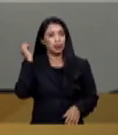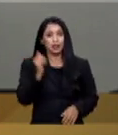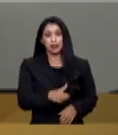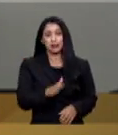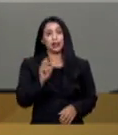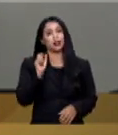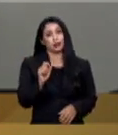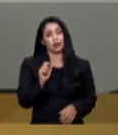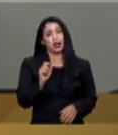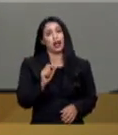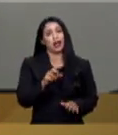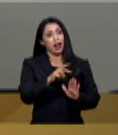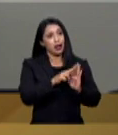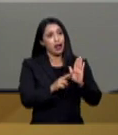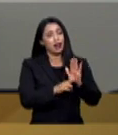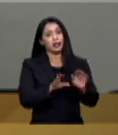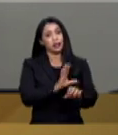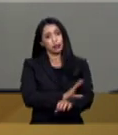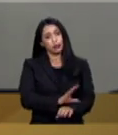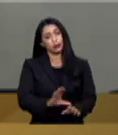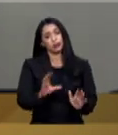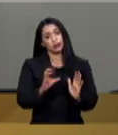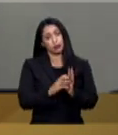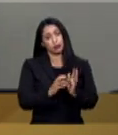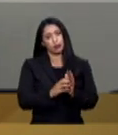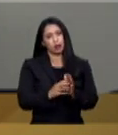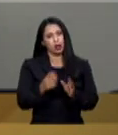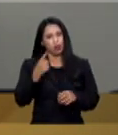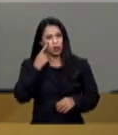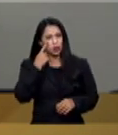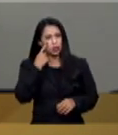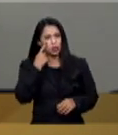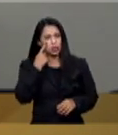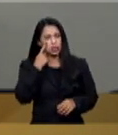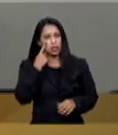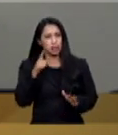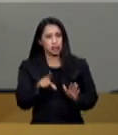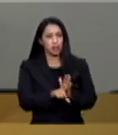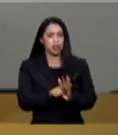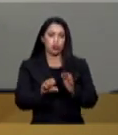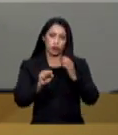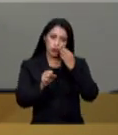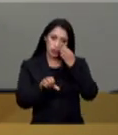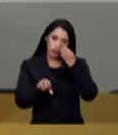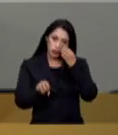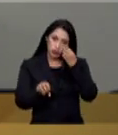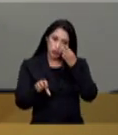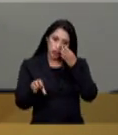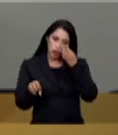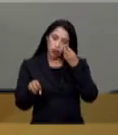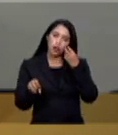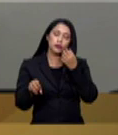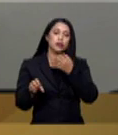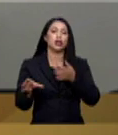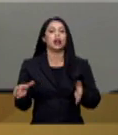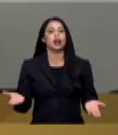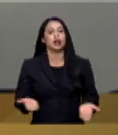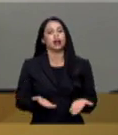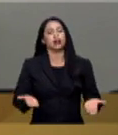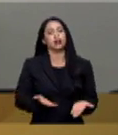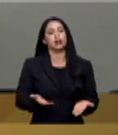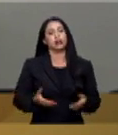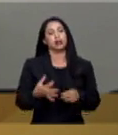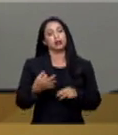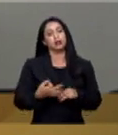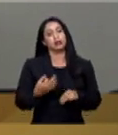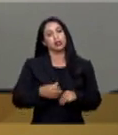estabelece. E por uma pura curiosidade, verificando que esta Lei 809, que está em vigor agora e que o ministro Alexandre